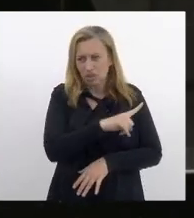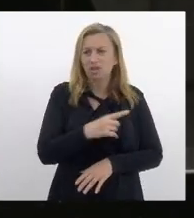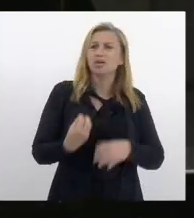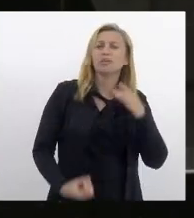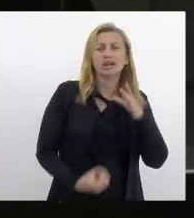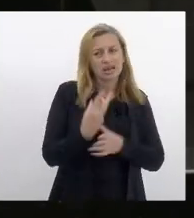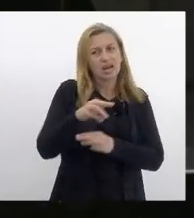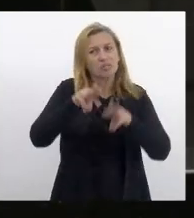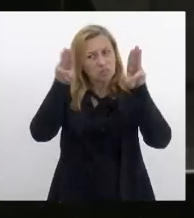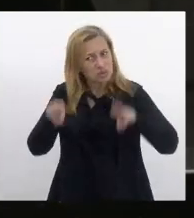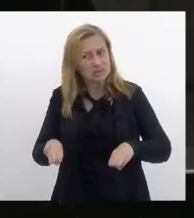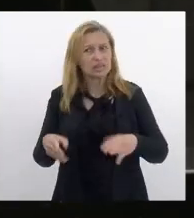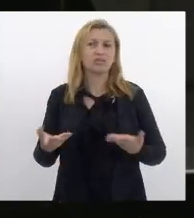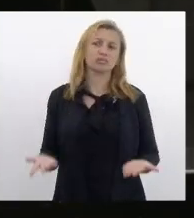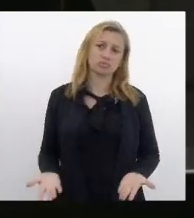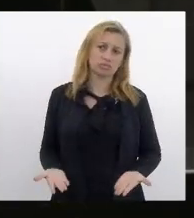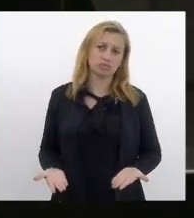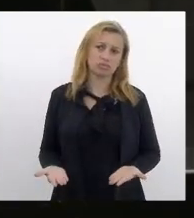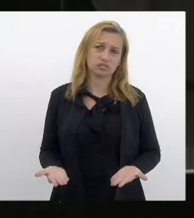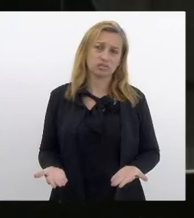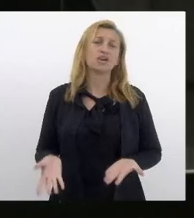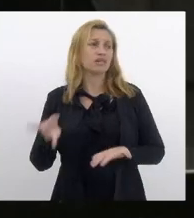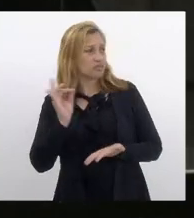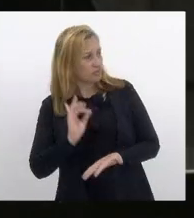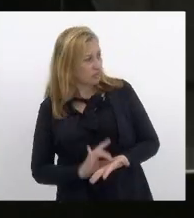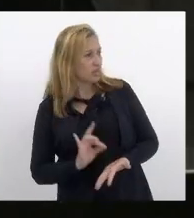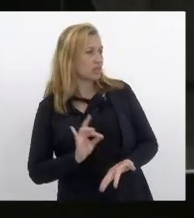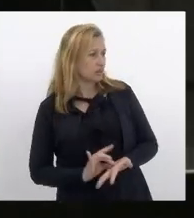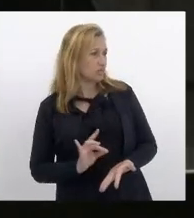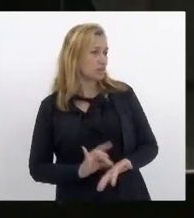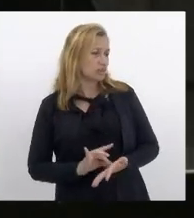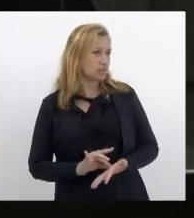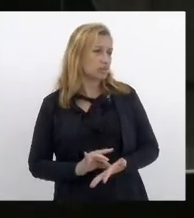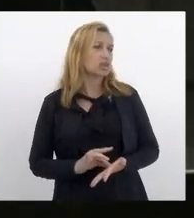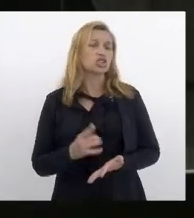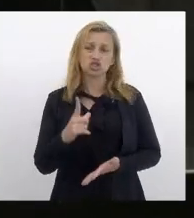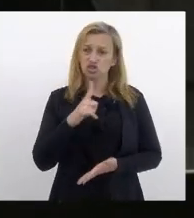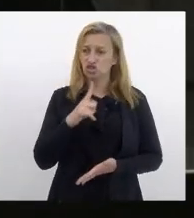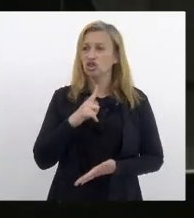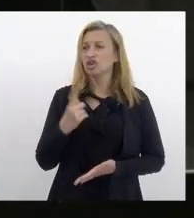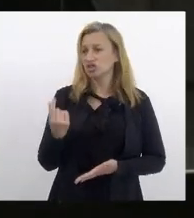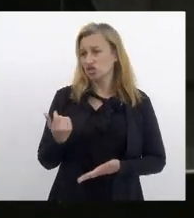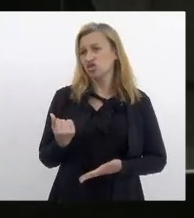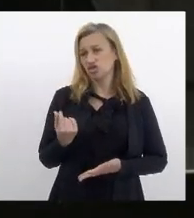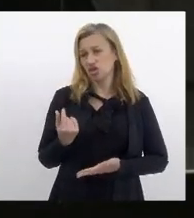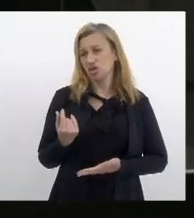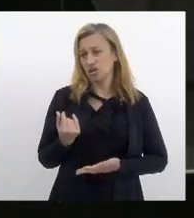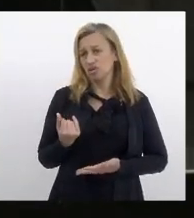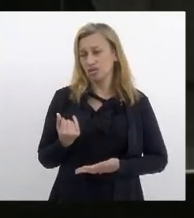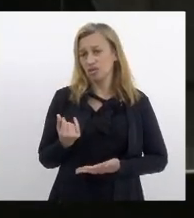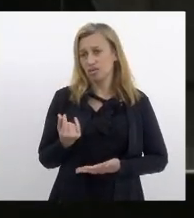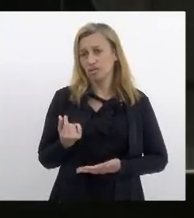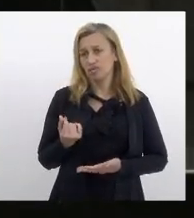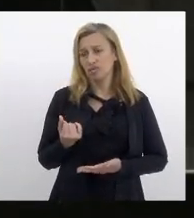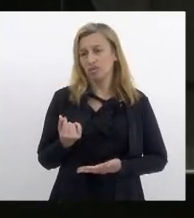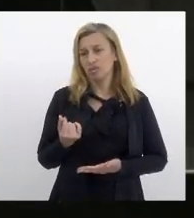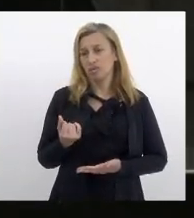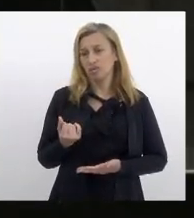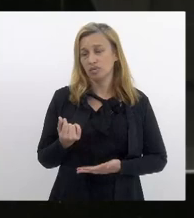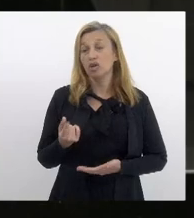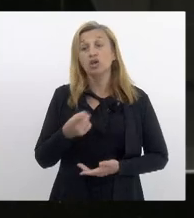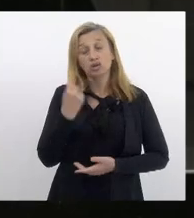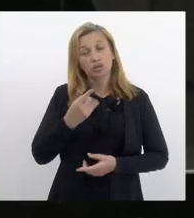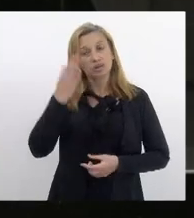construir museus, né, realmente deve estar sobrando dinheiro em São Gonçalo, cuja situação, todos